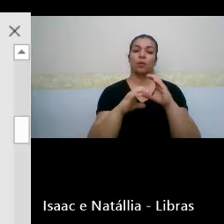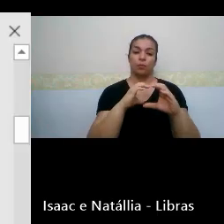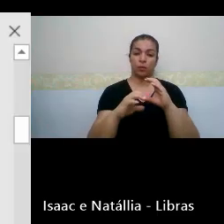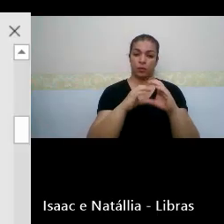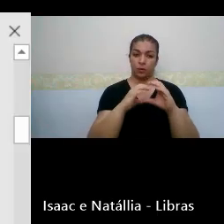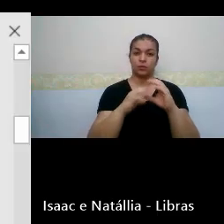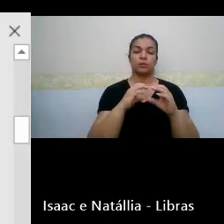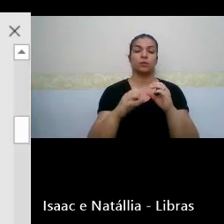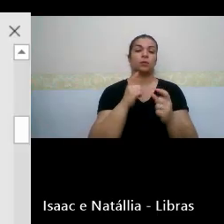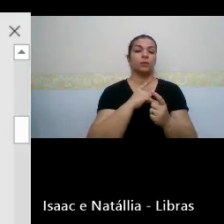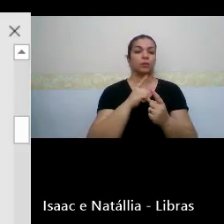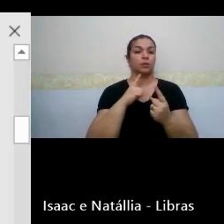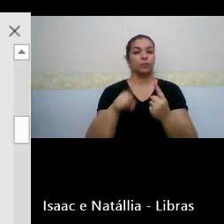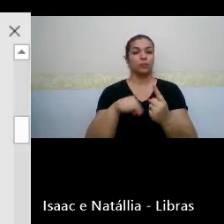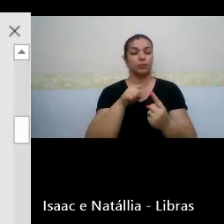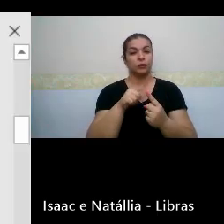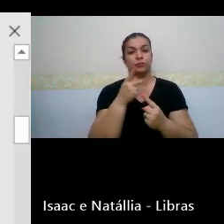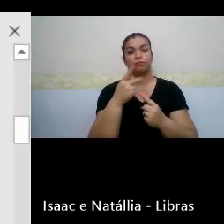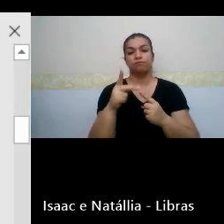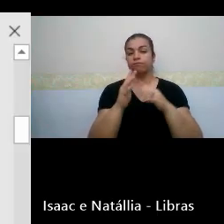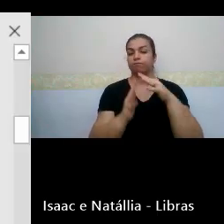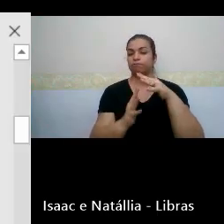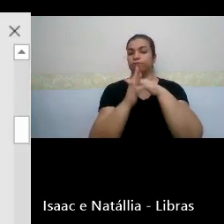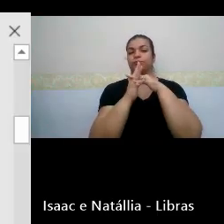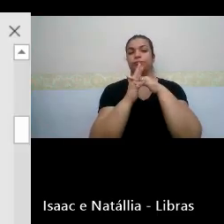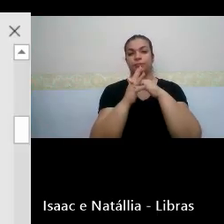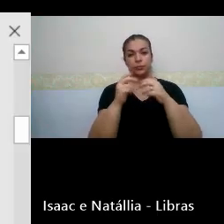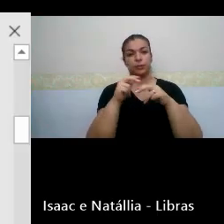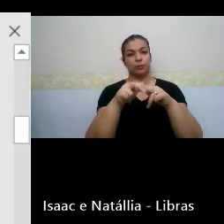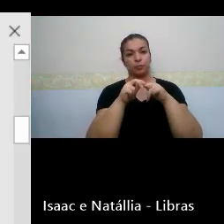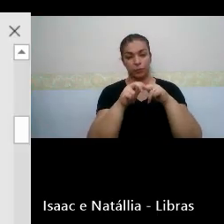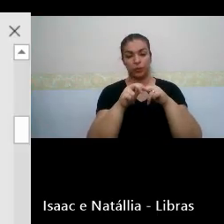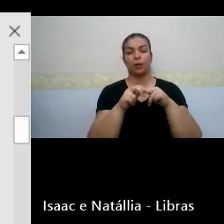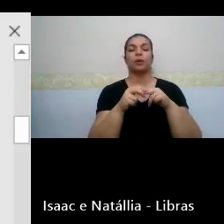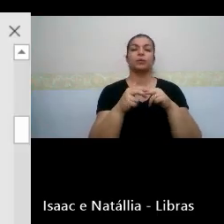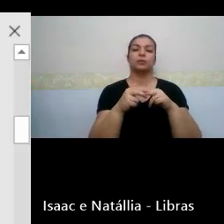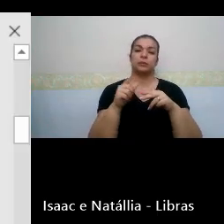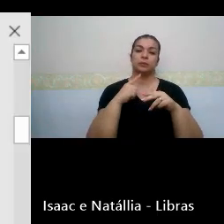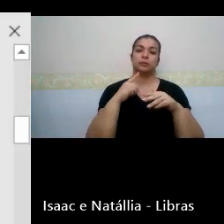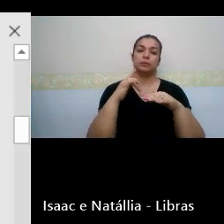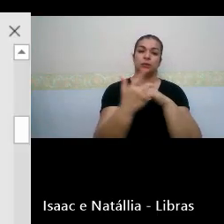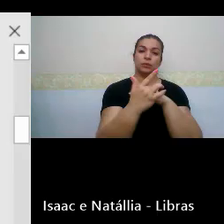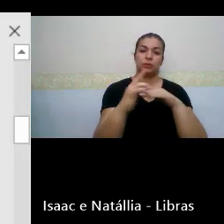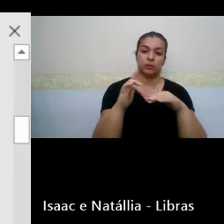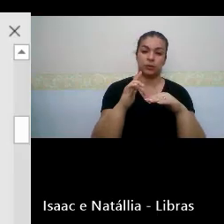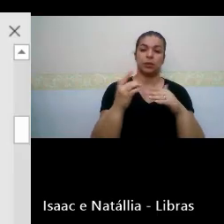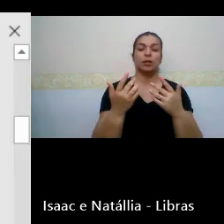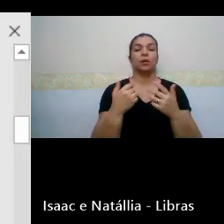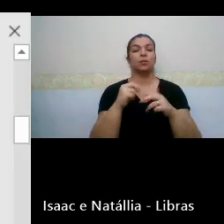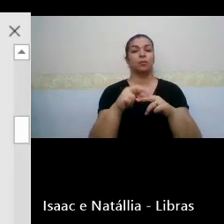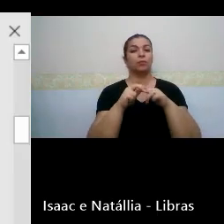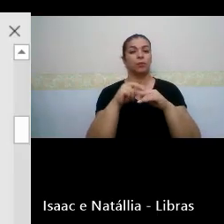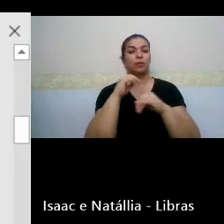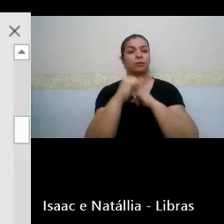o seu clímax por meio da rede web, ou seja, por meio da